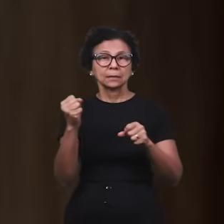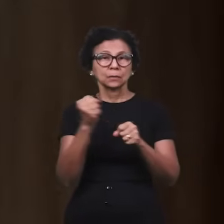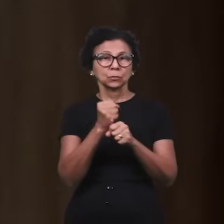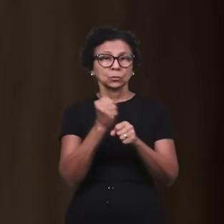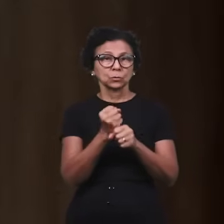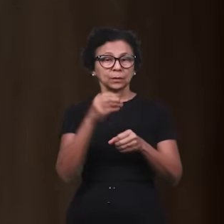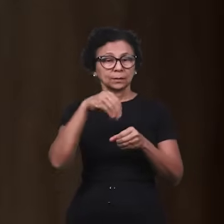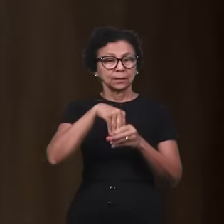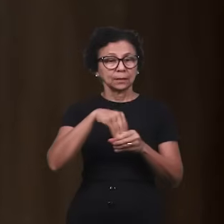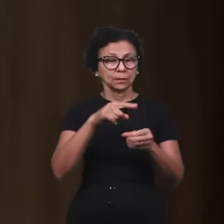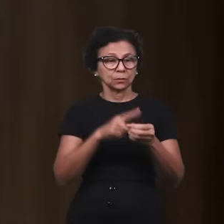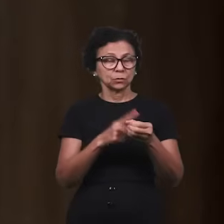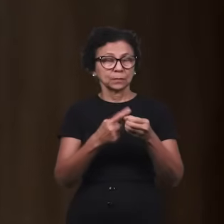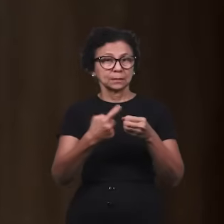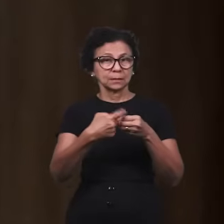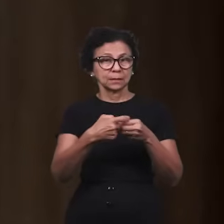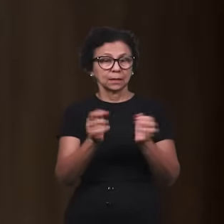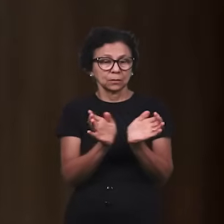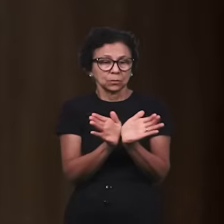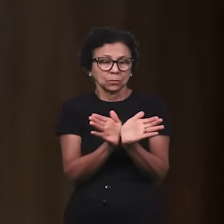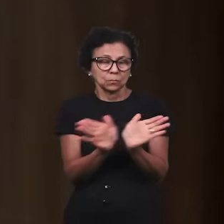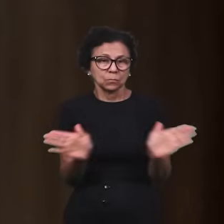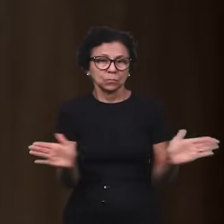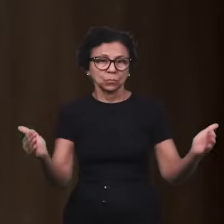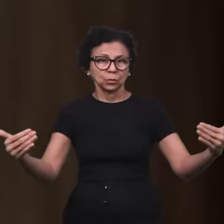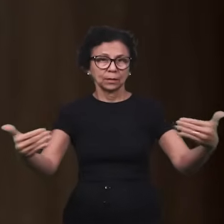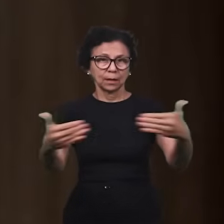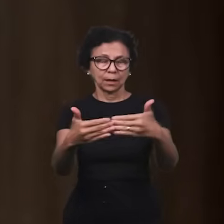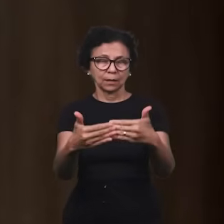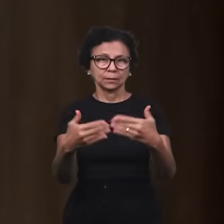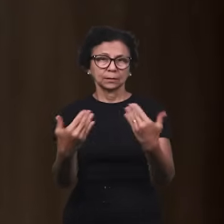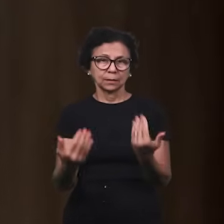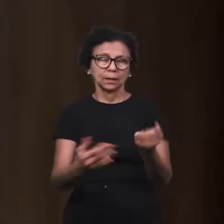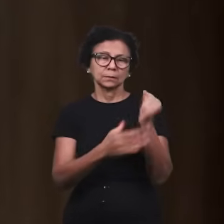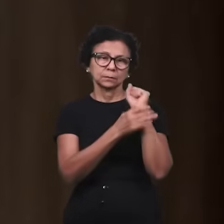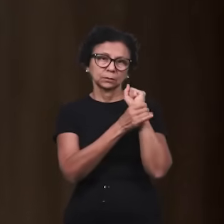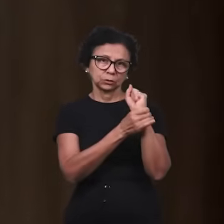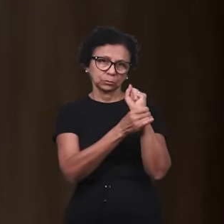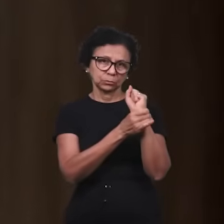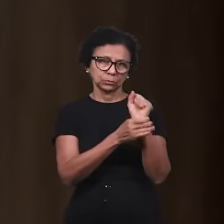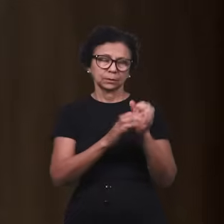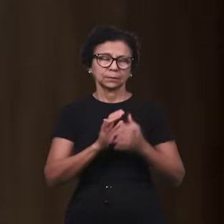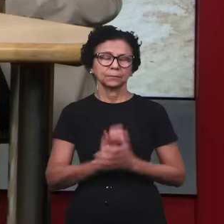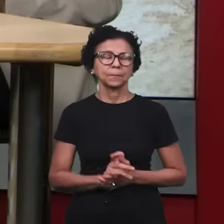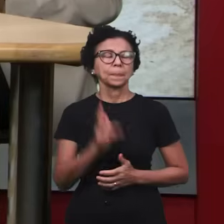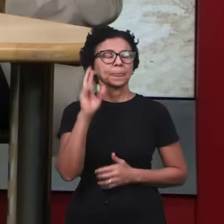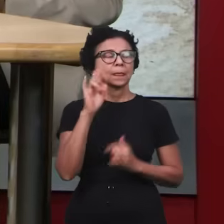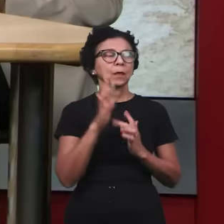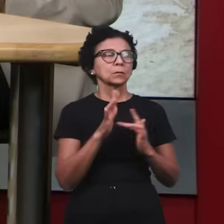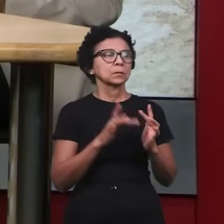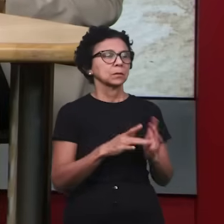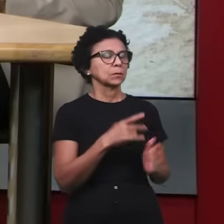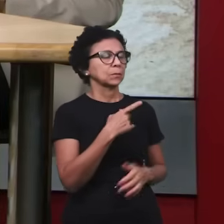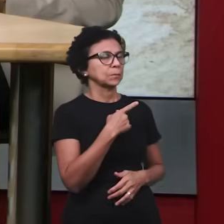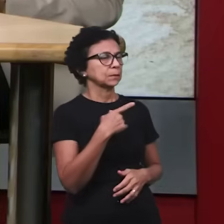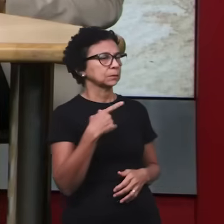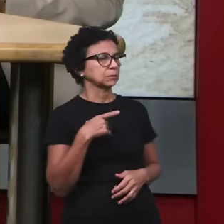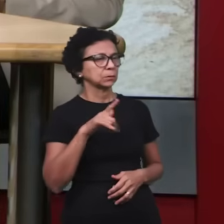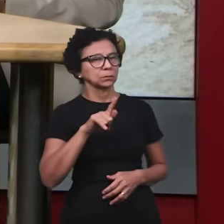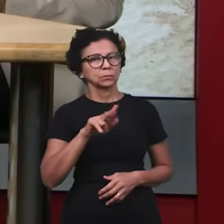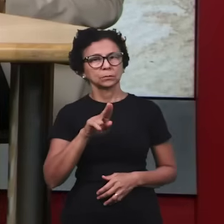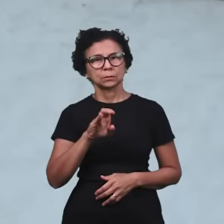na cidade murada. E aqui conosco hoje o pastor Guilherme, a paz do Senhor. Paz do Senhor,